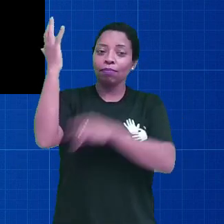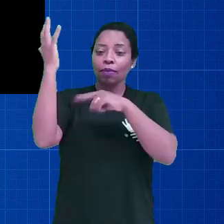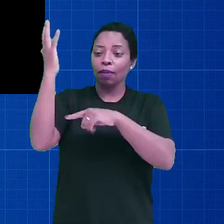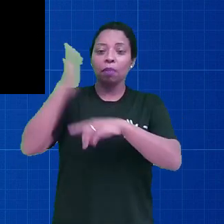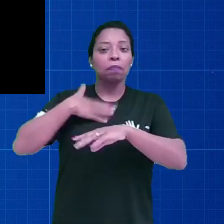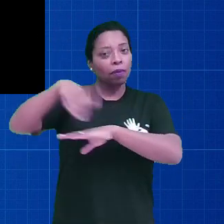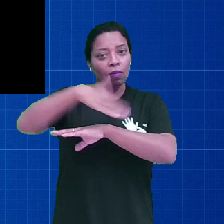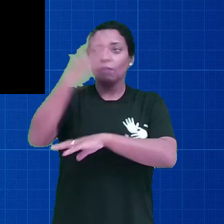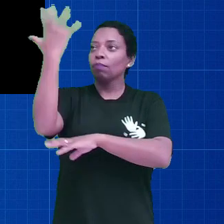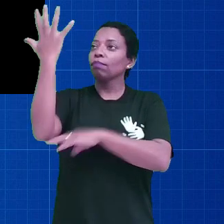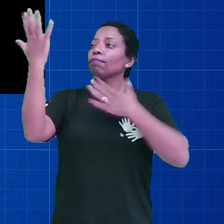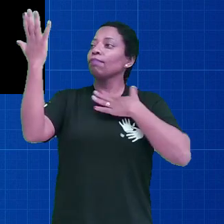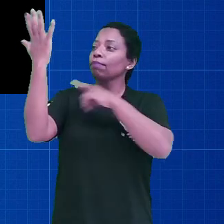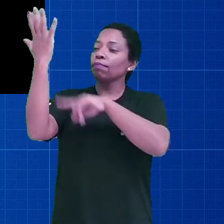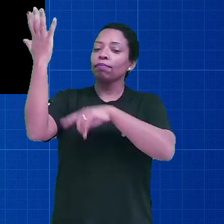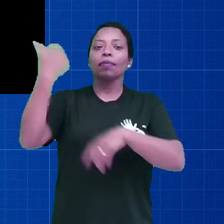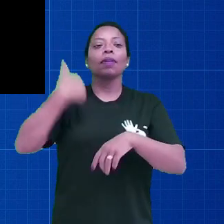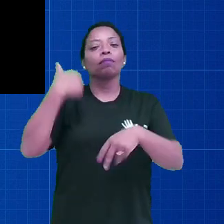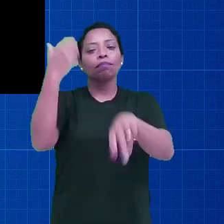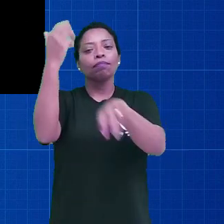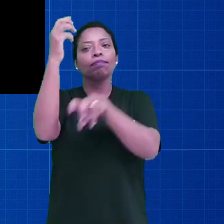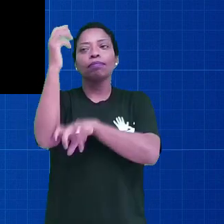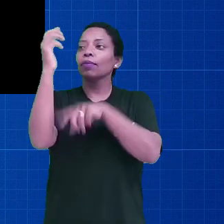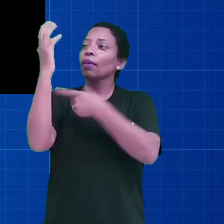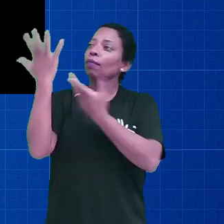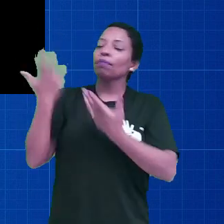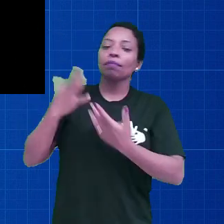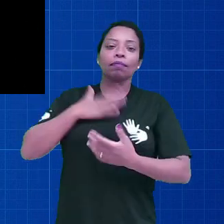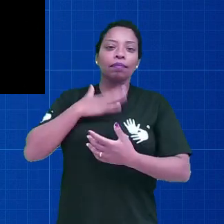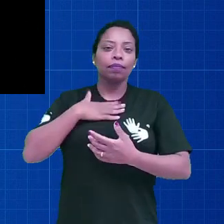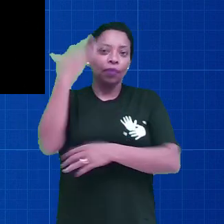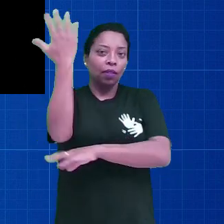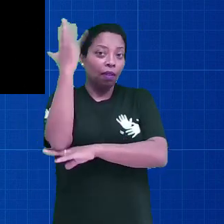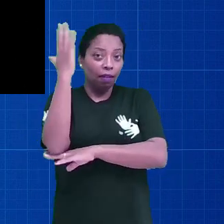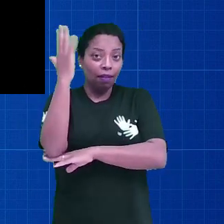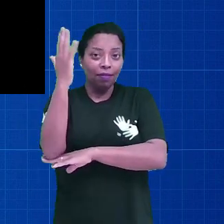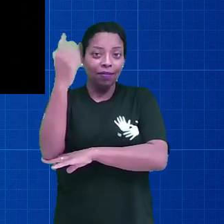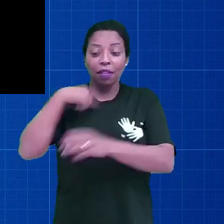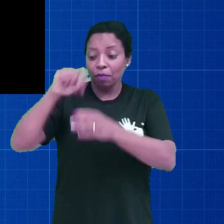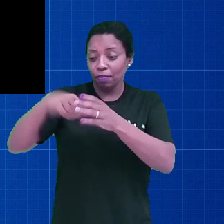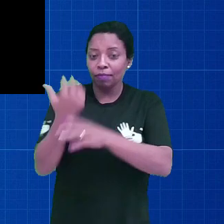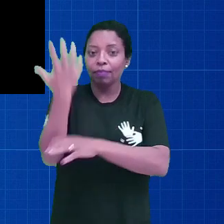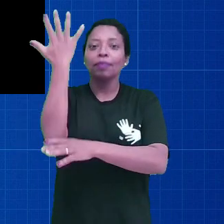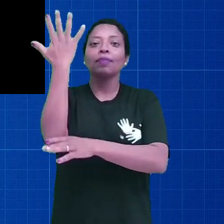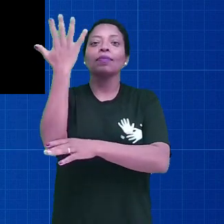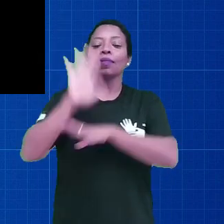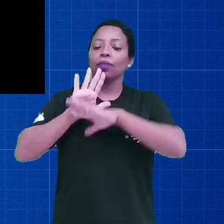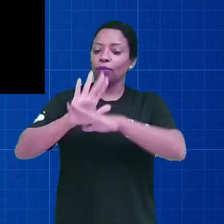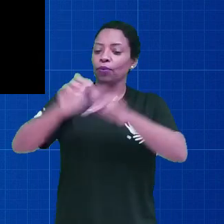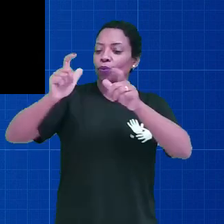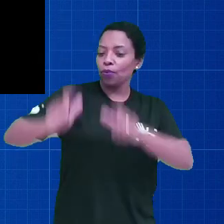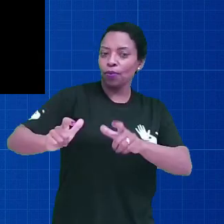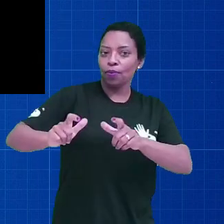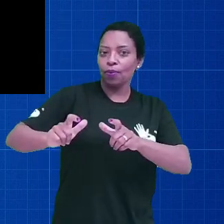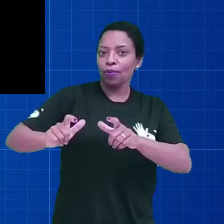rua, eu estou melhorando o microclima. E a gente sente isso. A gente sente que aqui, né, embaixo dessa